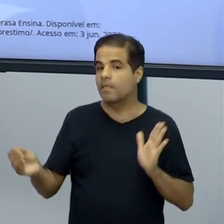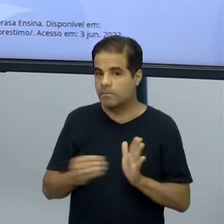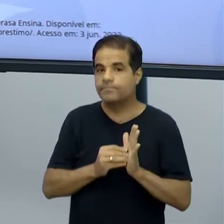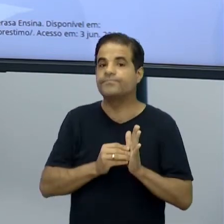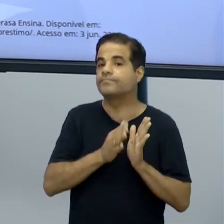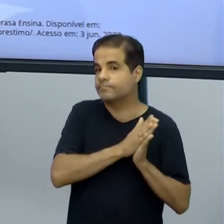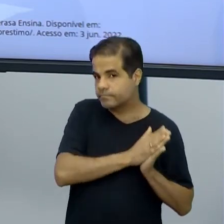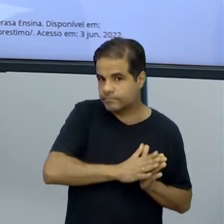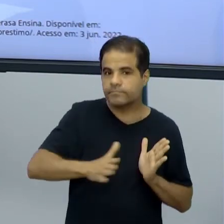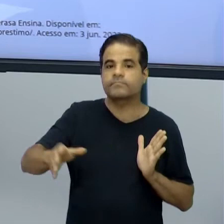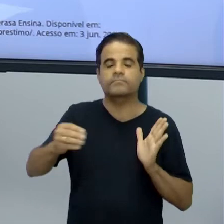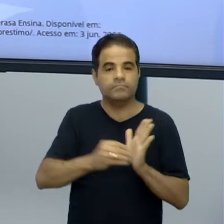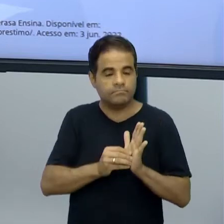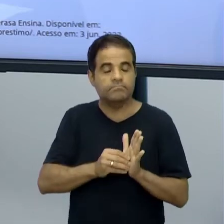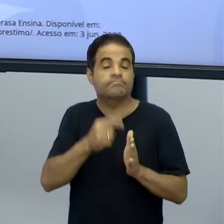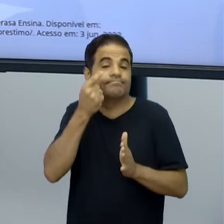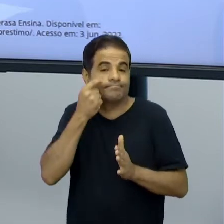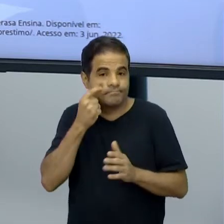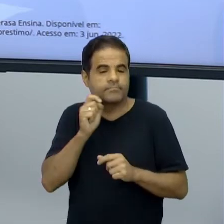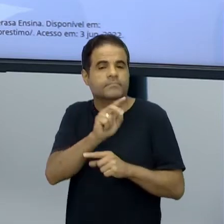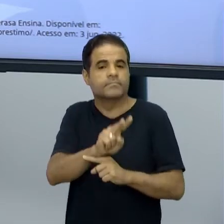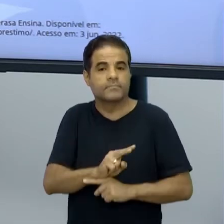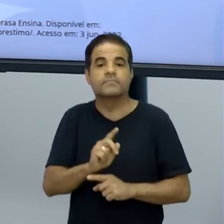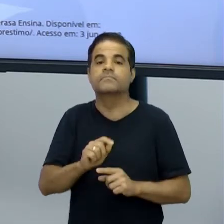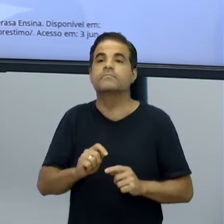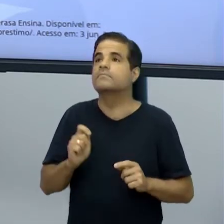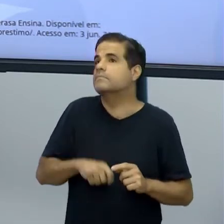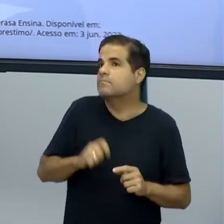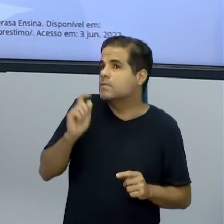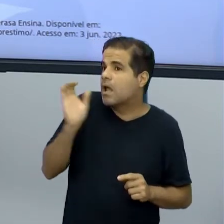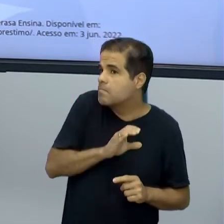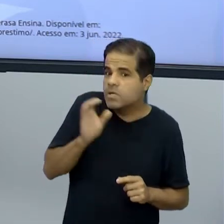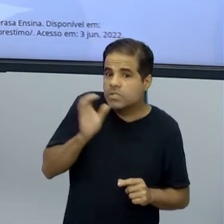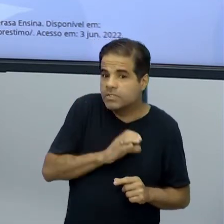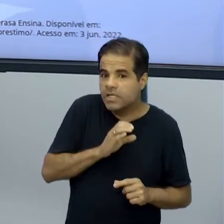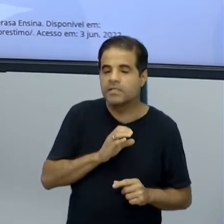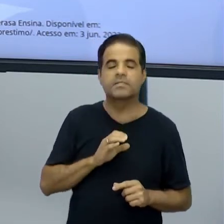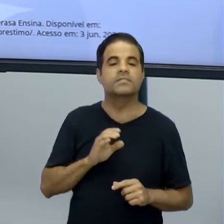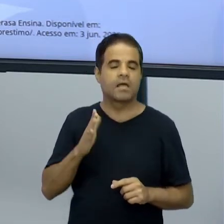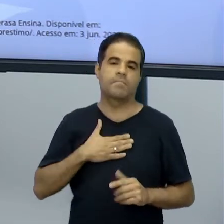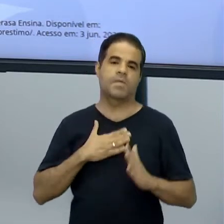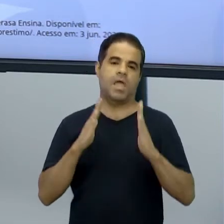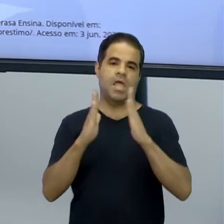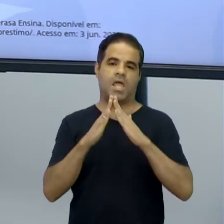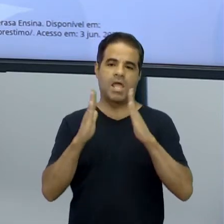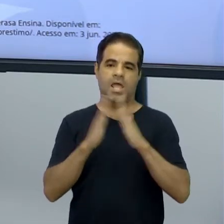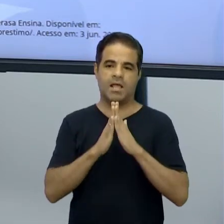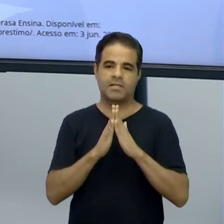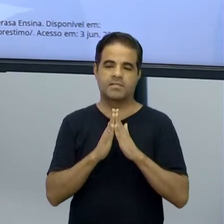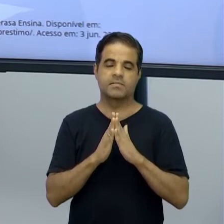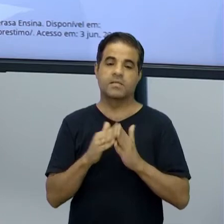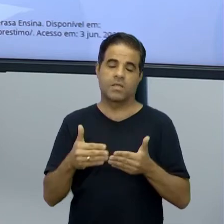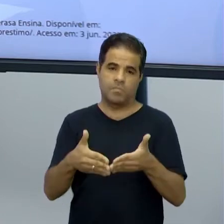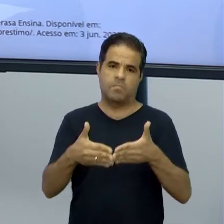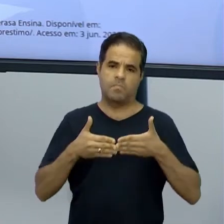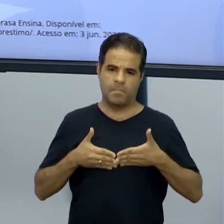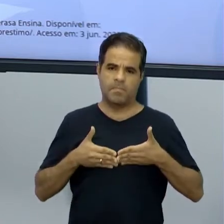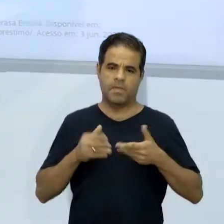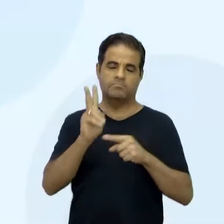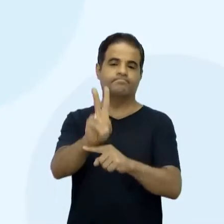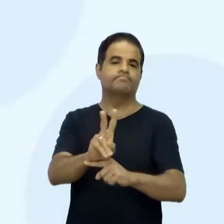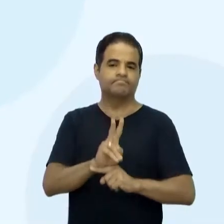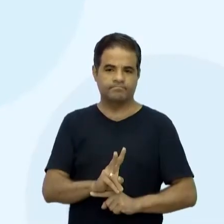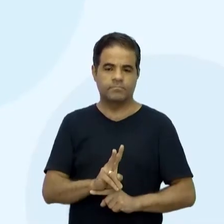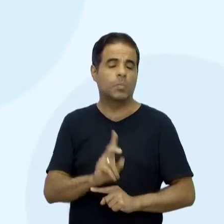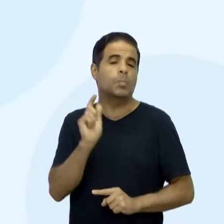esse empréstimo só quando eu tenho algo de muita emergência aí na minha casa, algum enfermo, eu até peço um empréstimo.